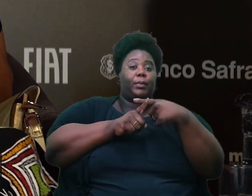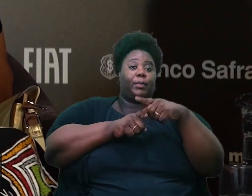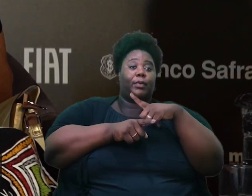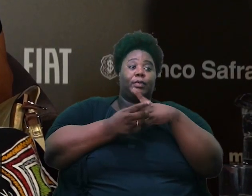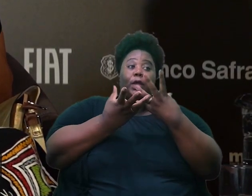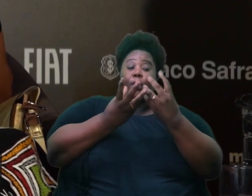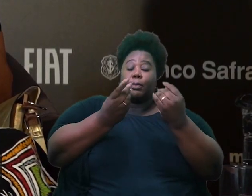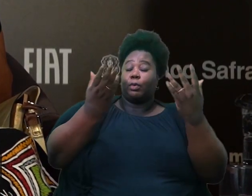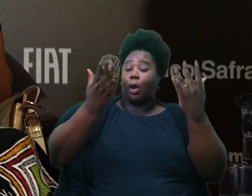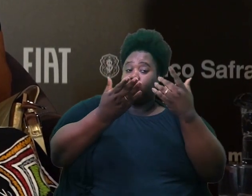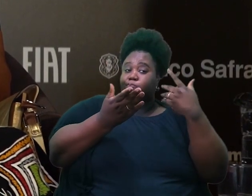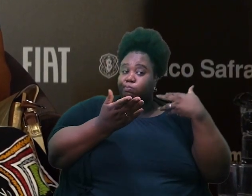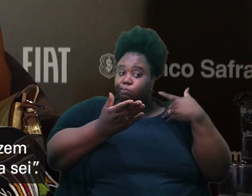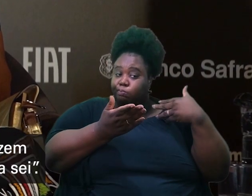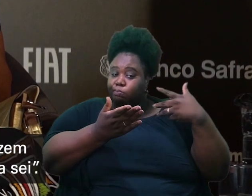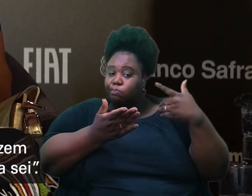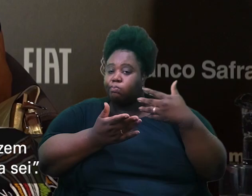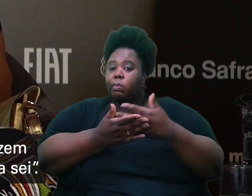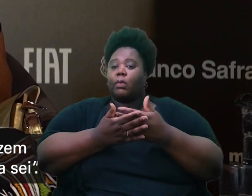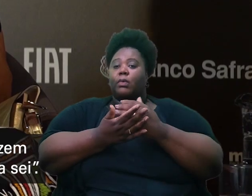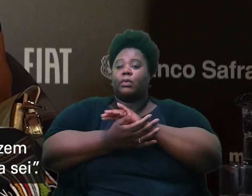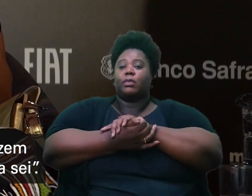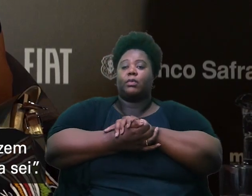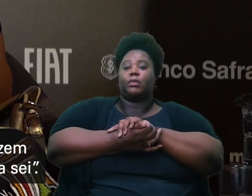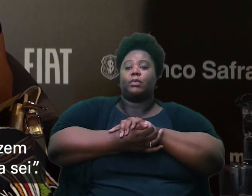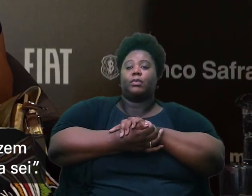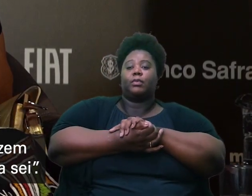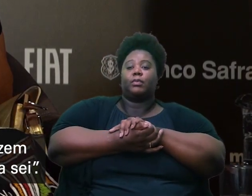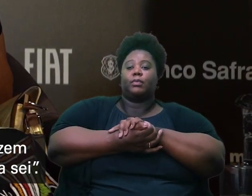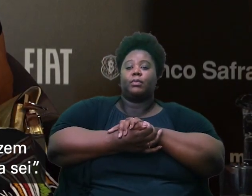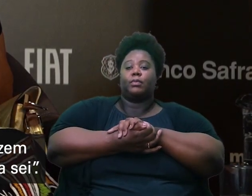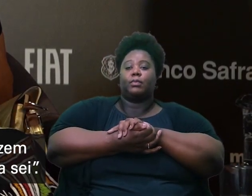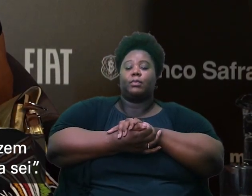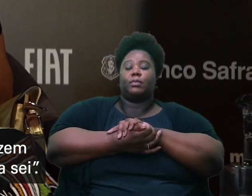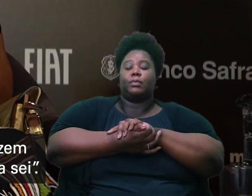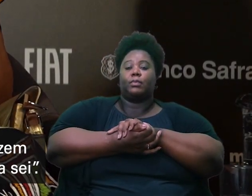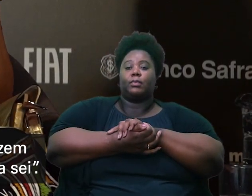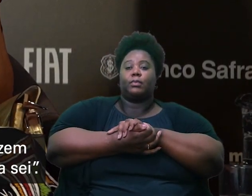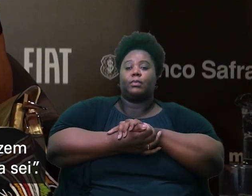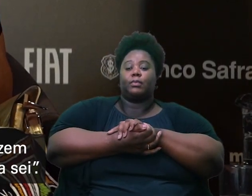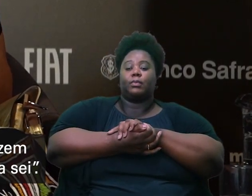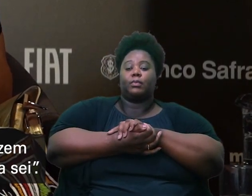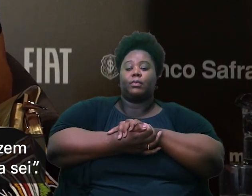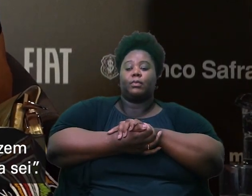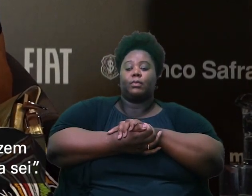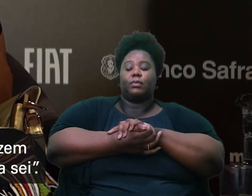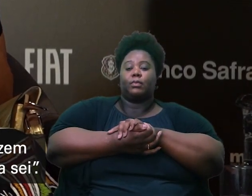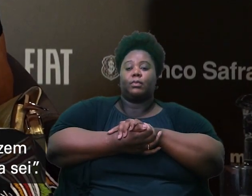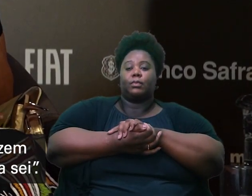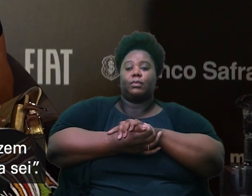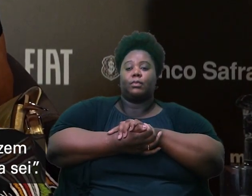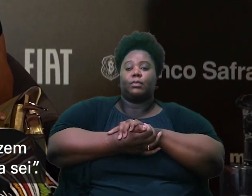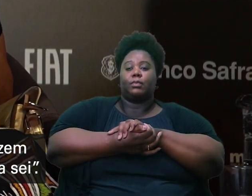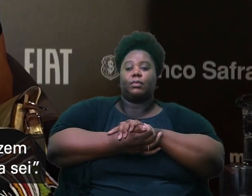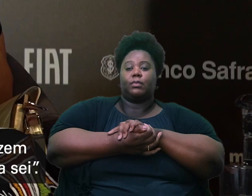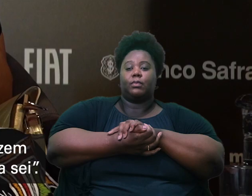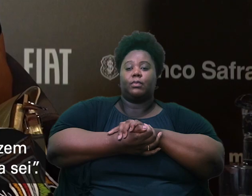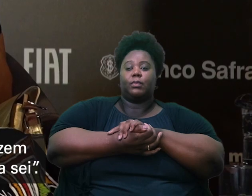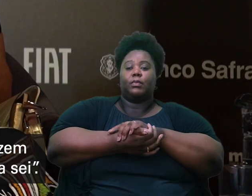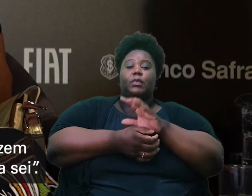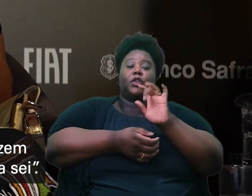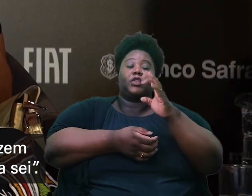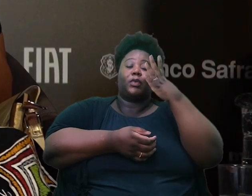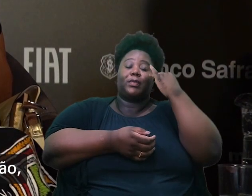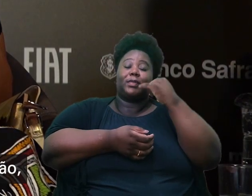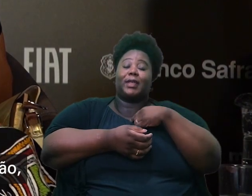até hoje, né? Eu sou adepta daquela frase que dizem que era do Sócrates, né? Só sei que nada